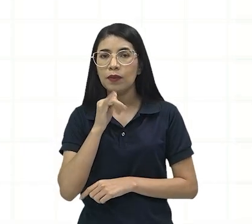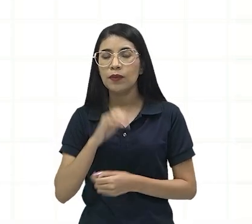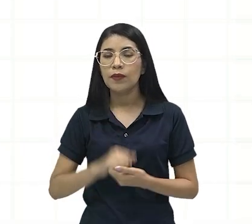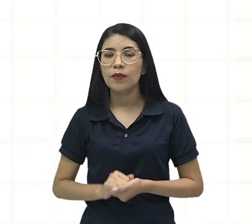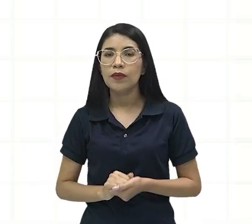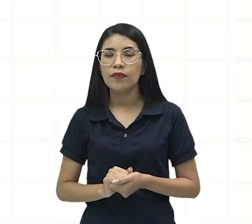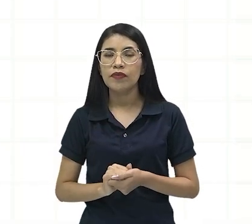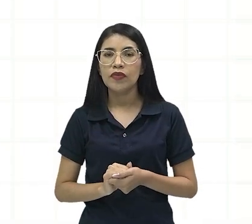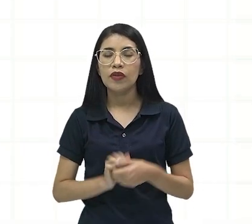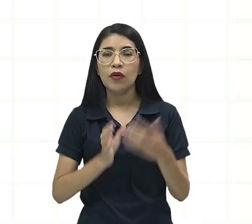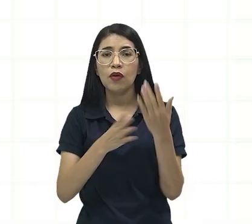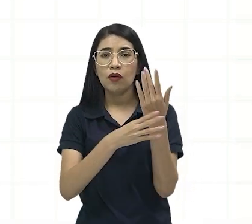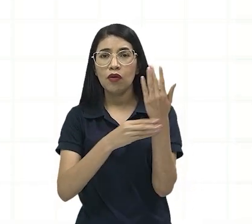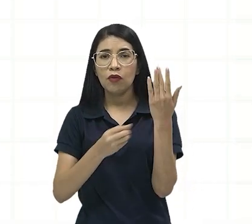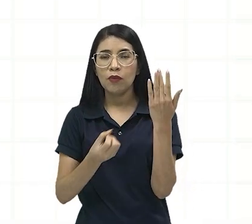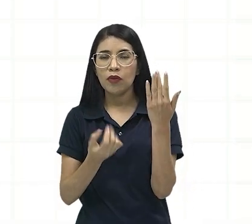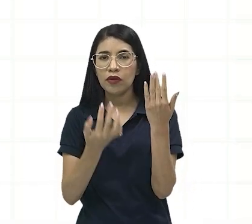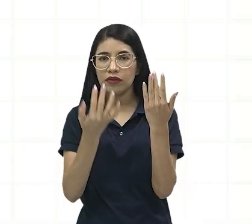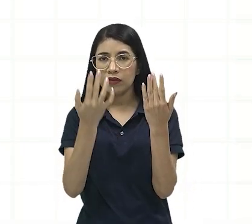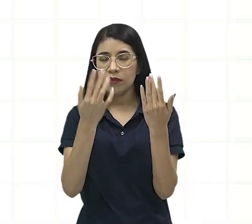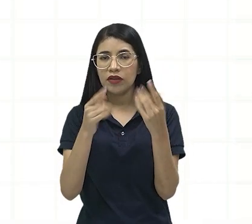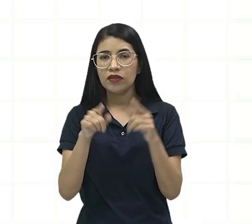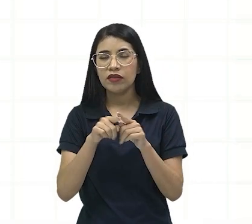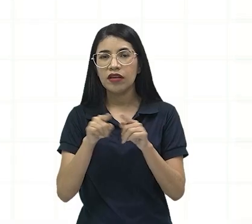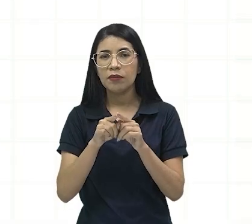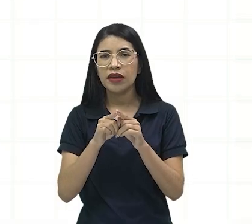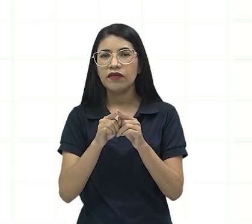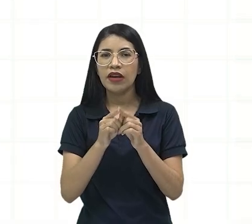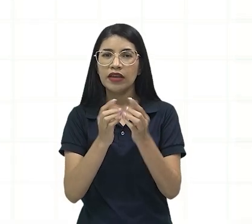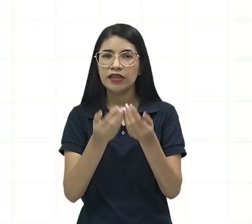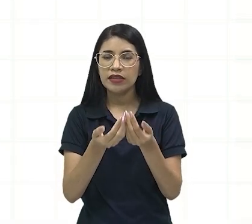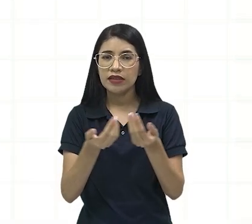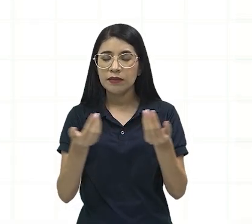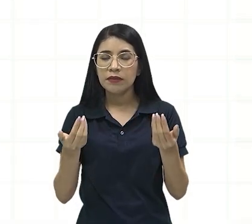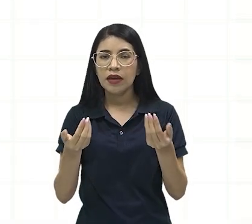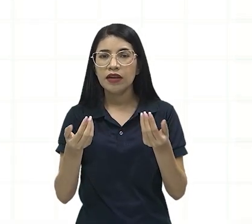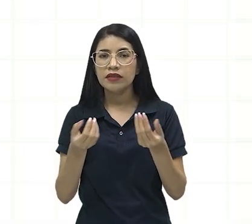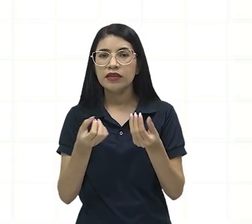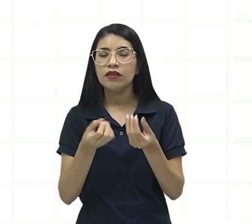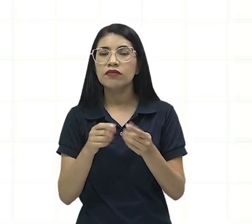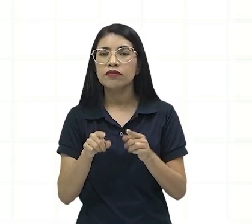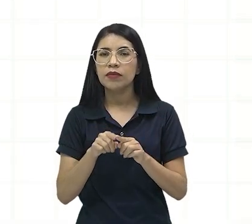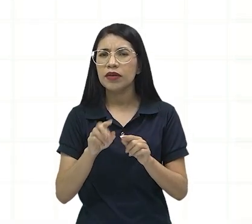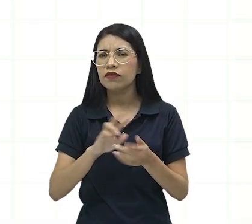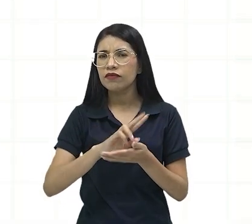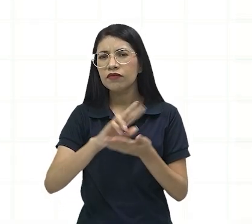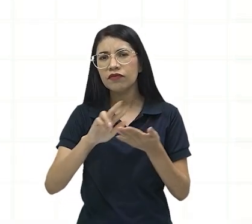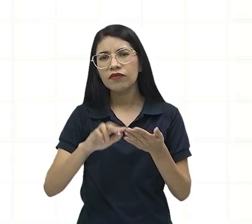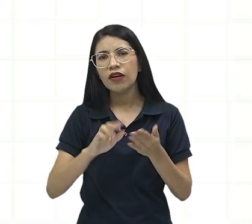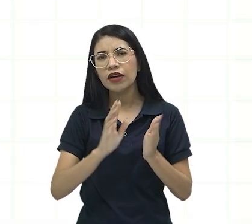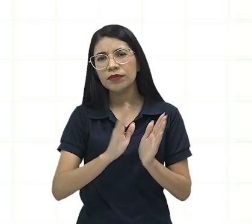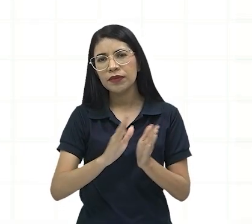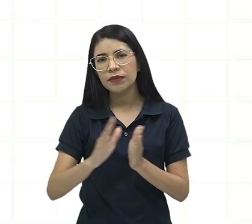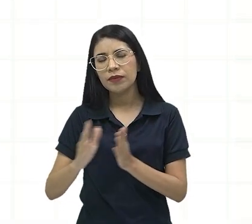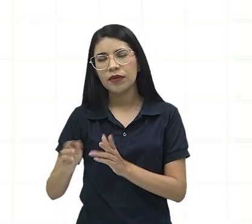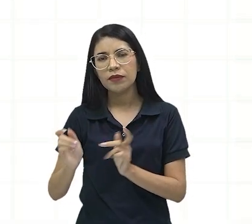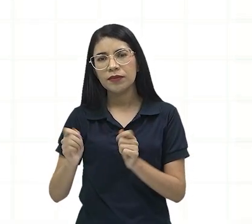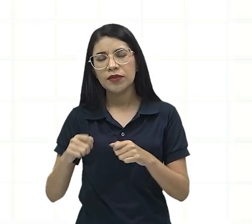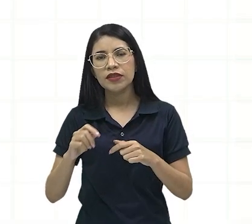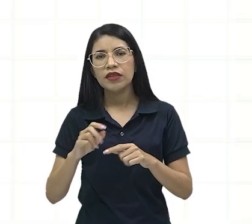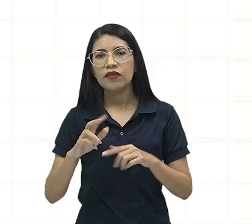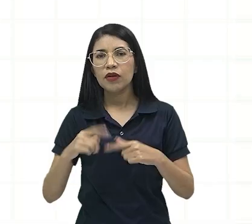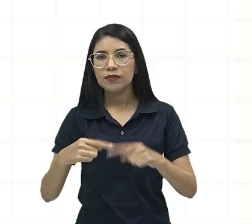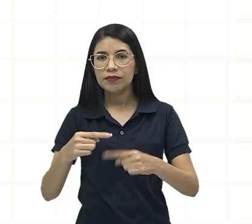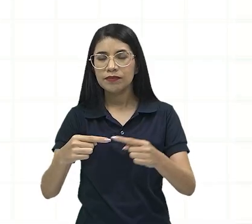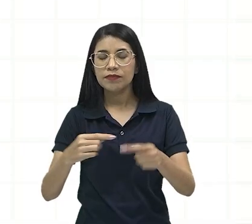o brotamento, a fragmentação, tá? E outros processos. E aí eu quero